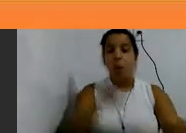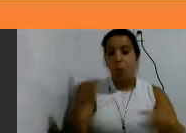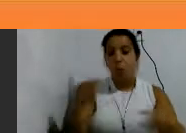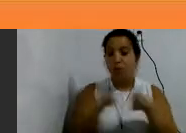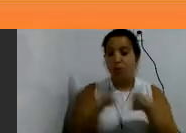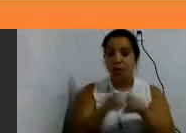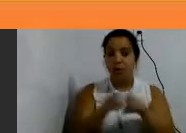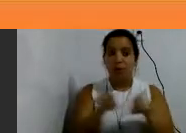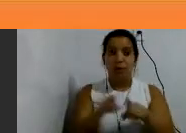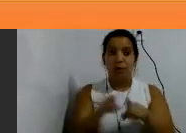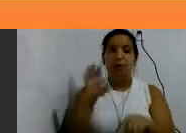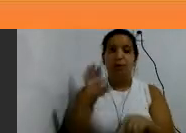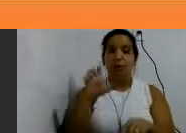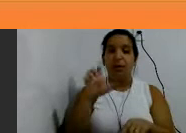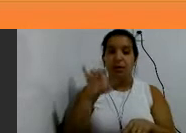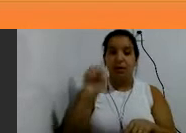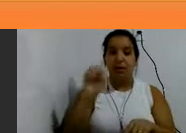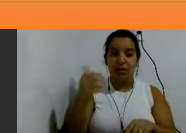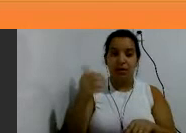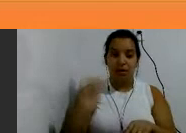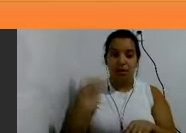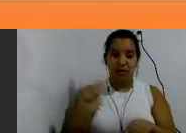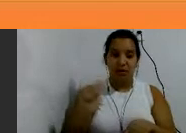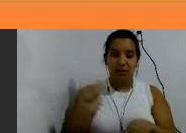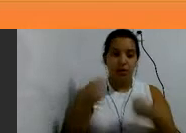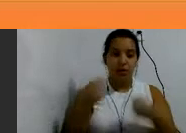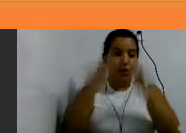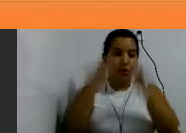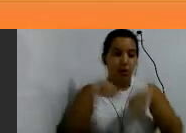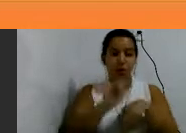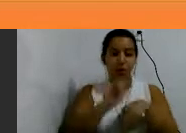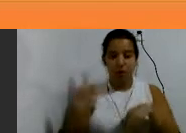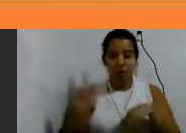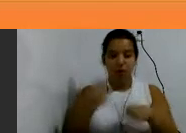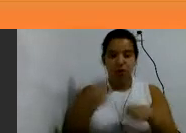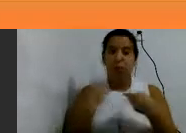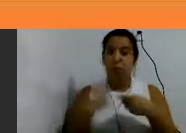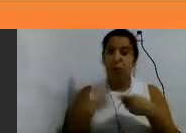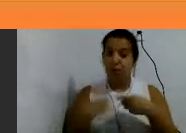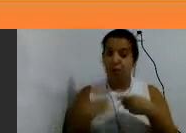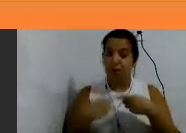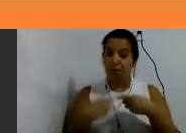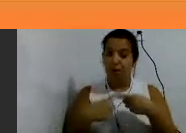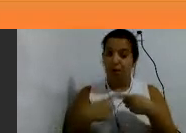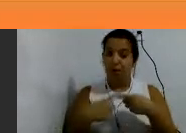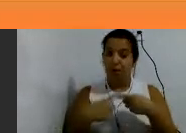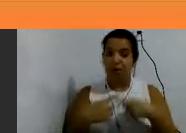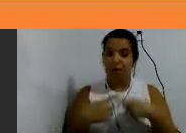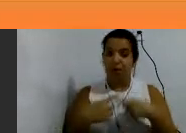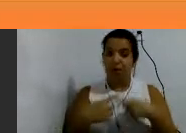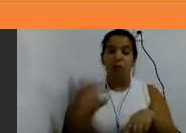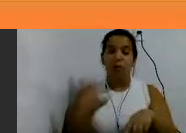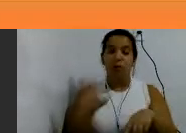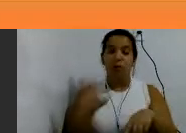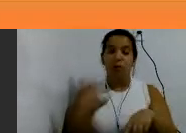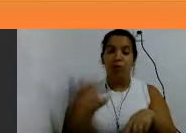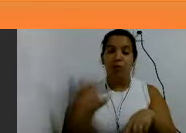também é ELISA, através de detecção de anticorpos IgG. Por quê? Leishmaniose é uma doença em que a gente